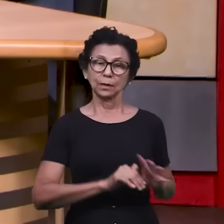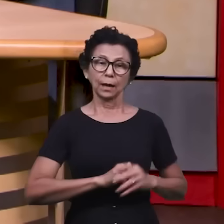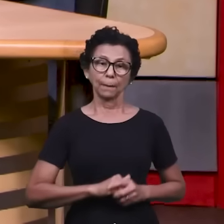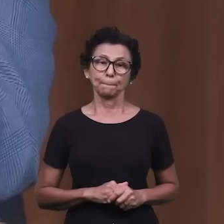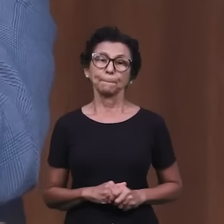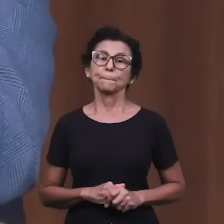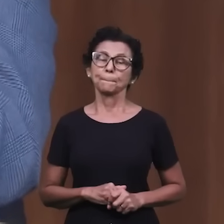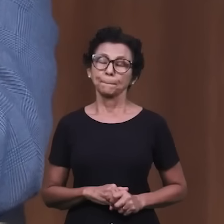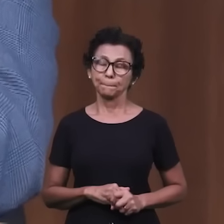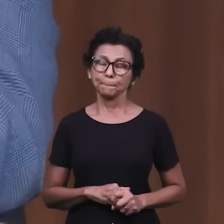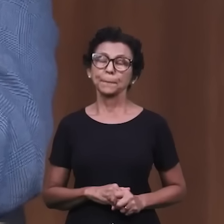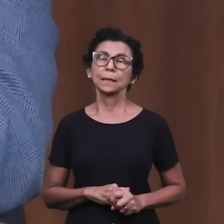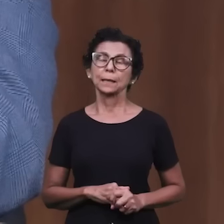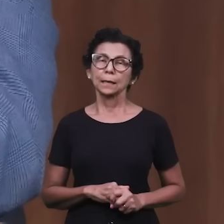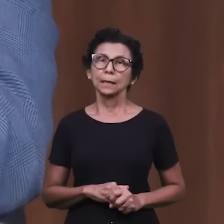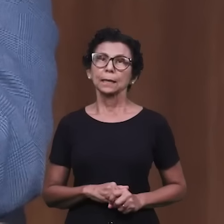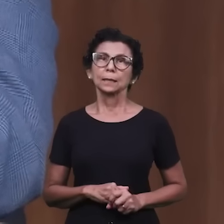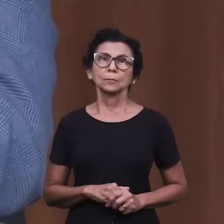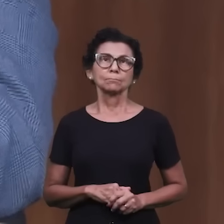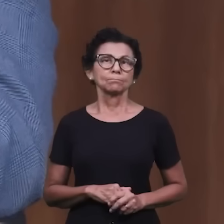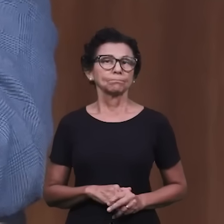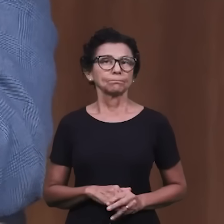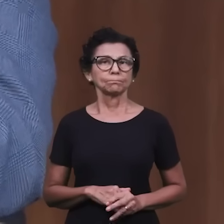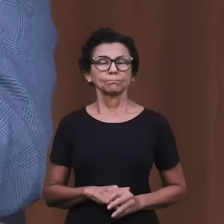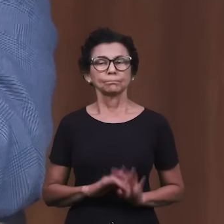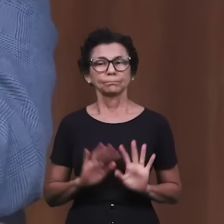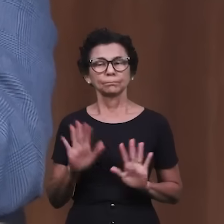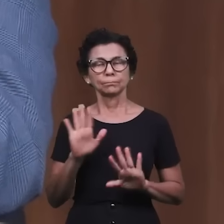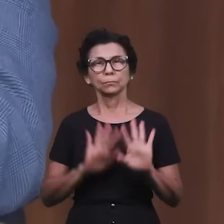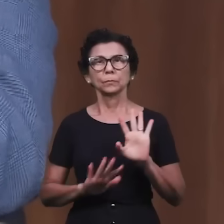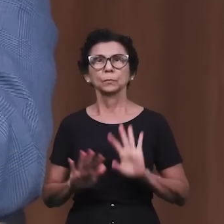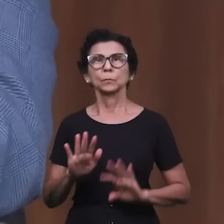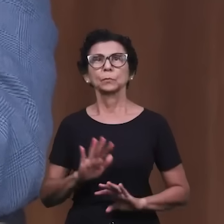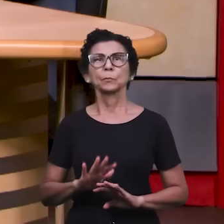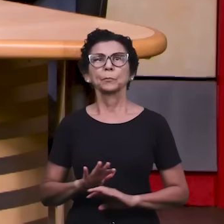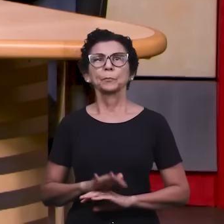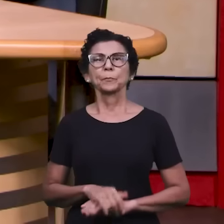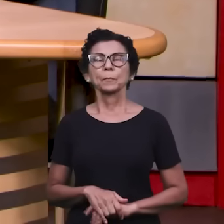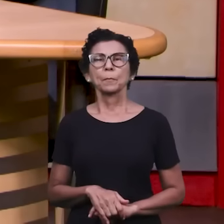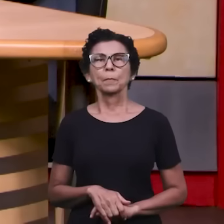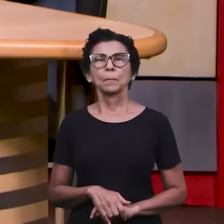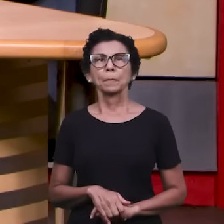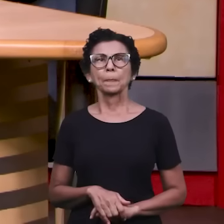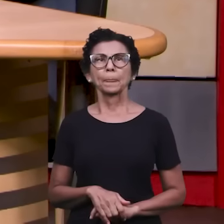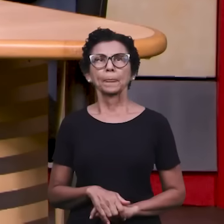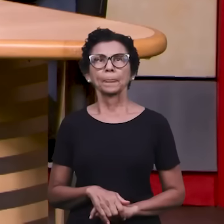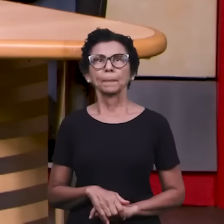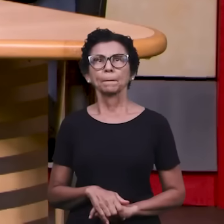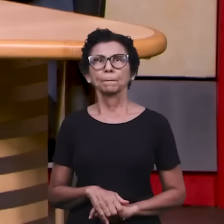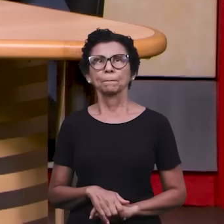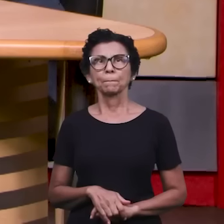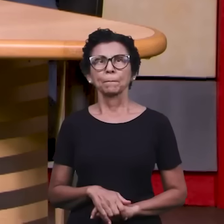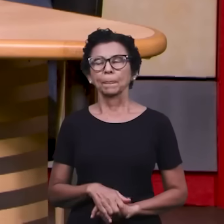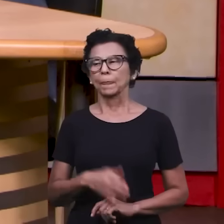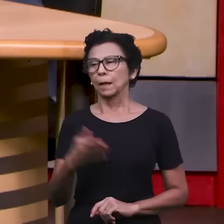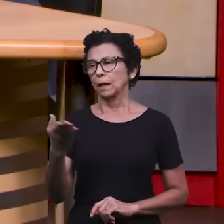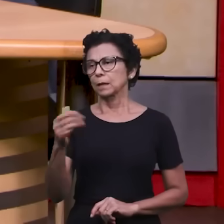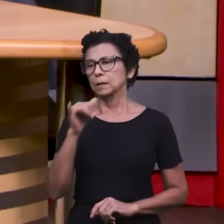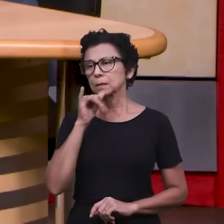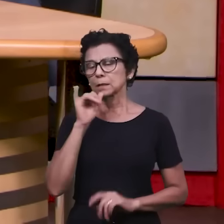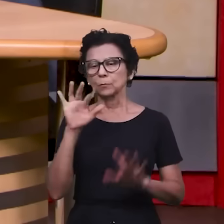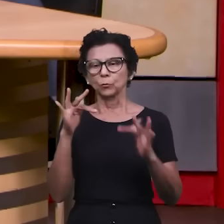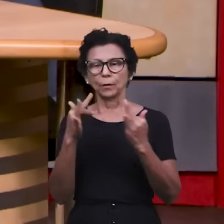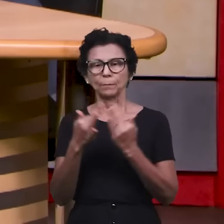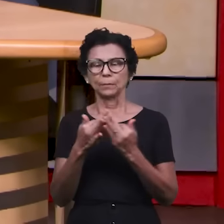dom diretivo e não pode ser desse jeito. Você está numa visita também, tem uma família, um